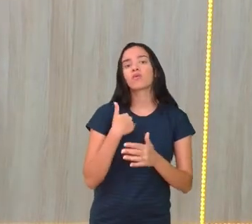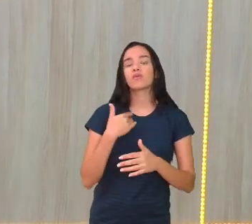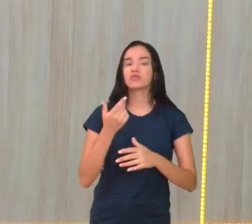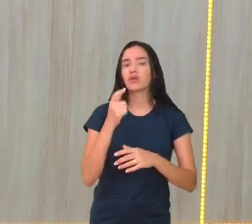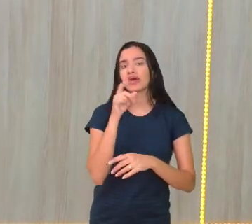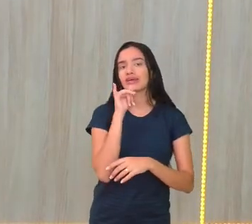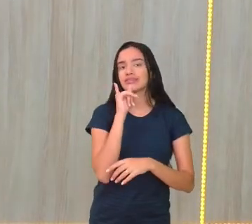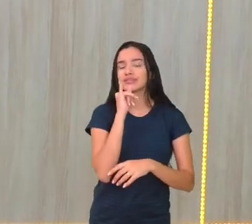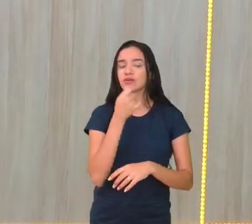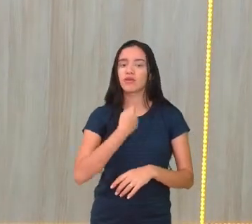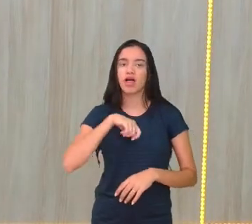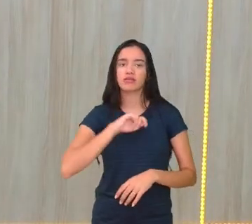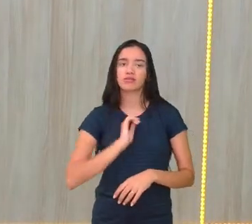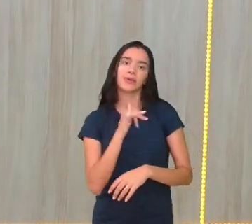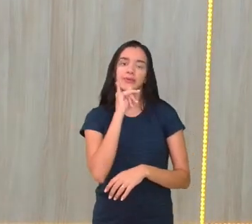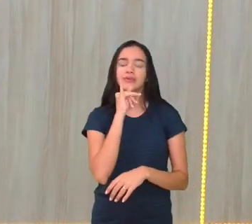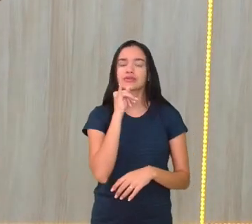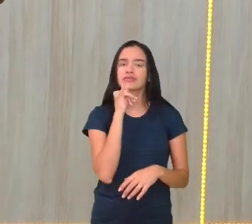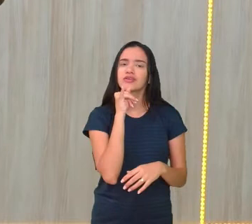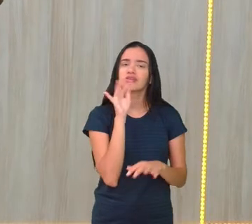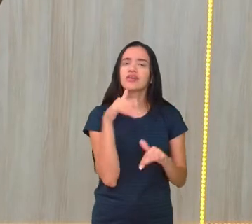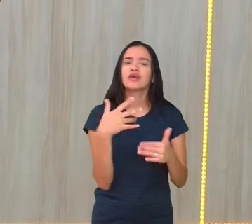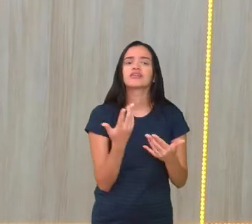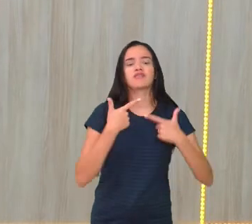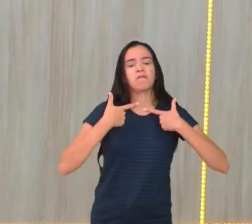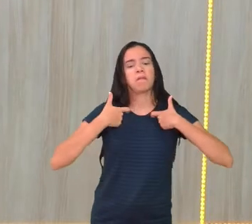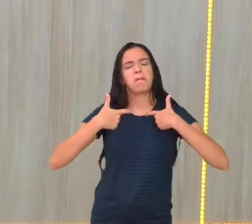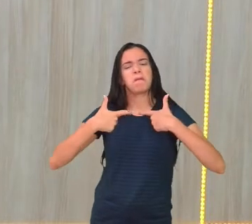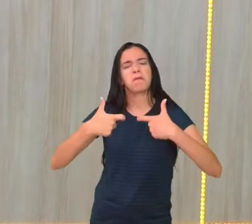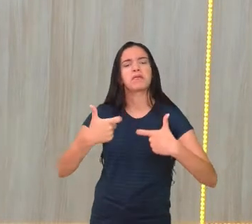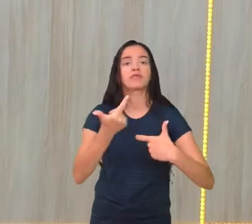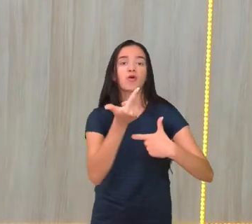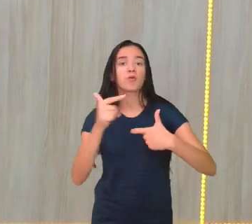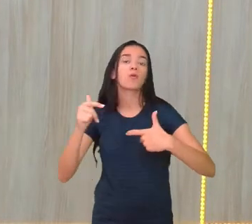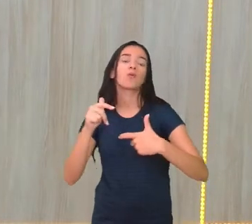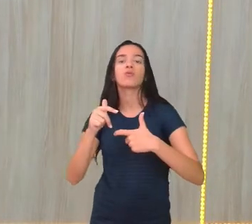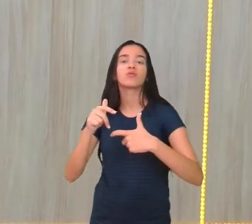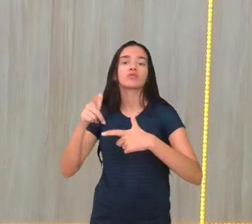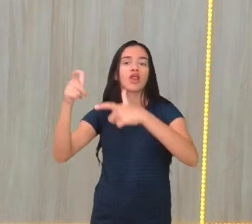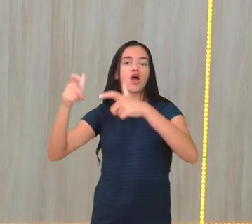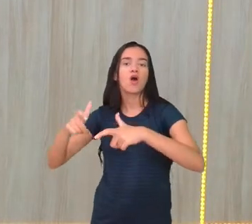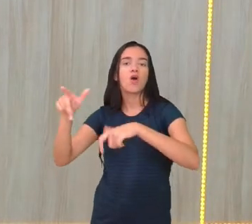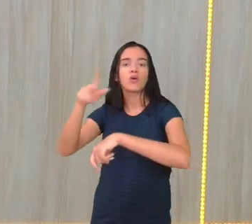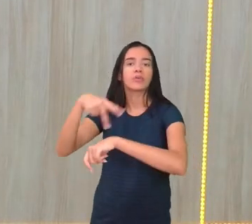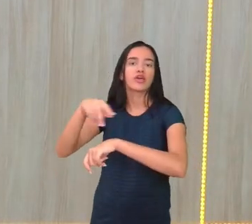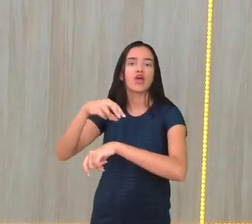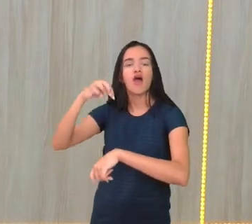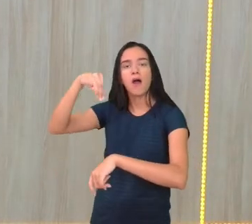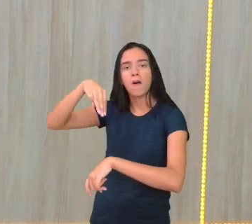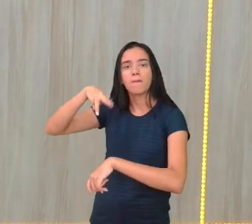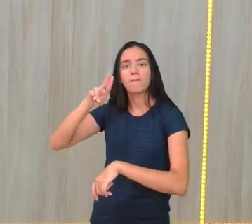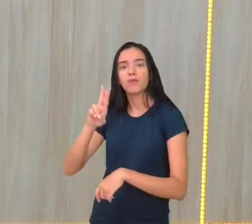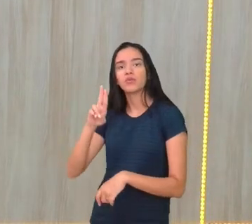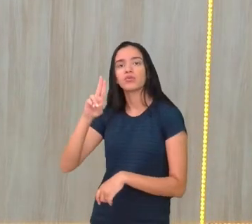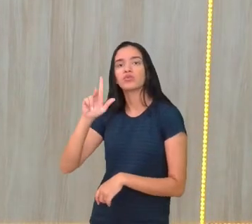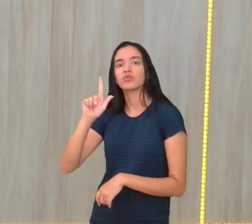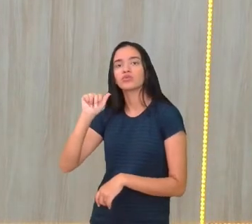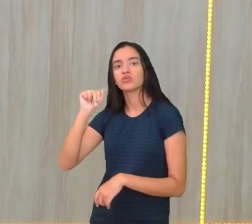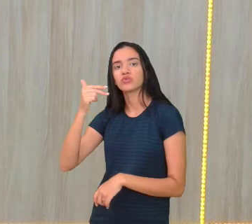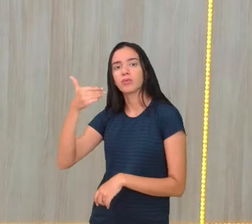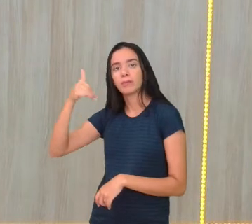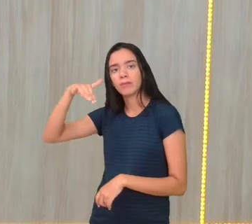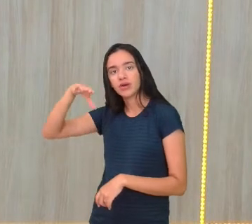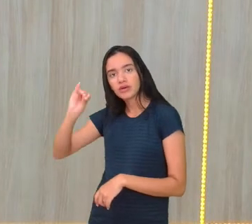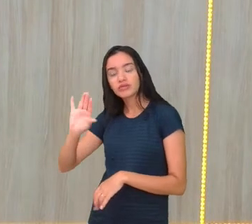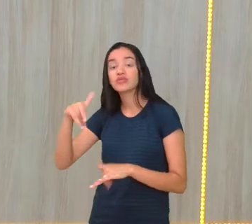exemplo, vizinha de Portugal, estava guerreando contra os muçulmanos que haviam invadido a Península Ibérica, Portugal